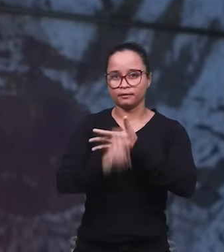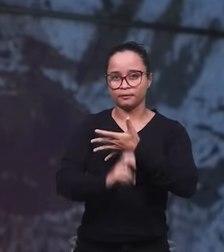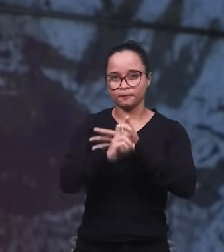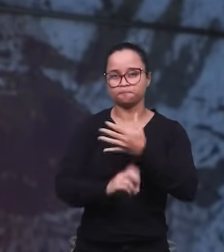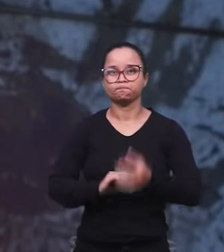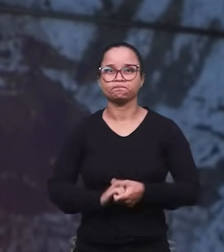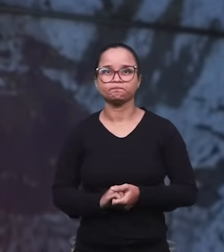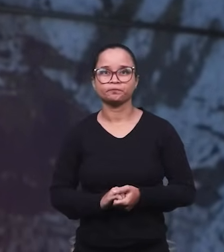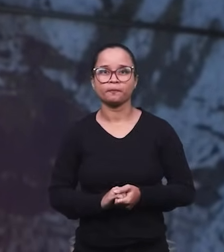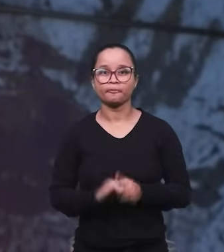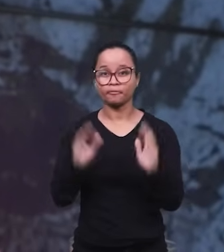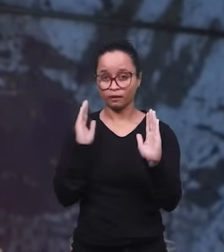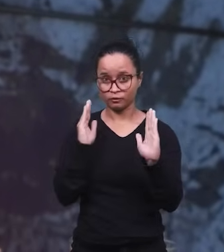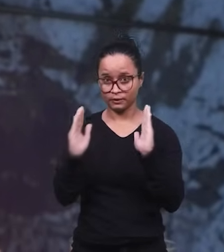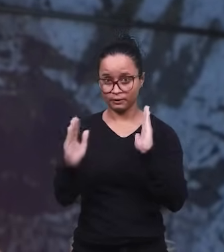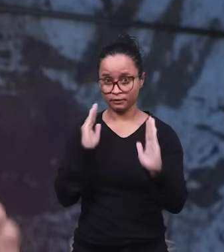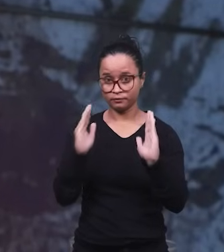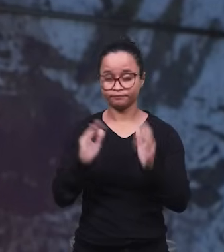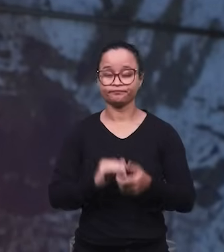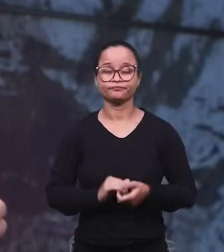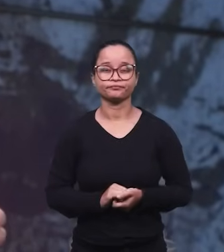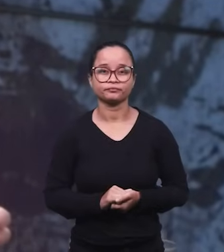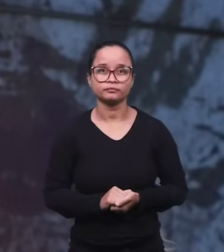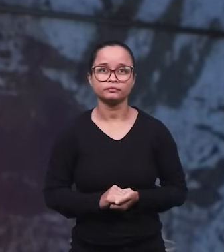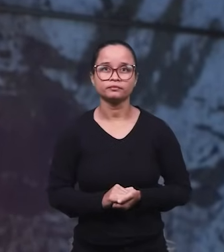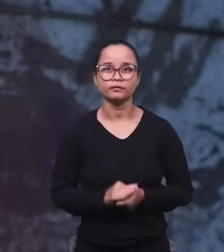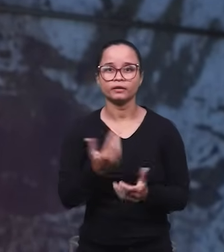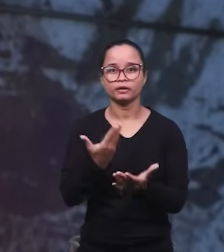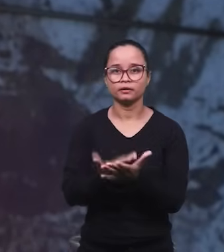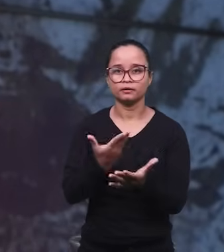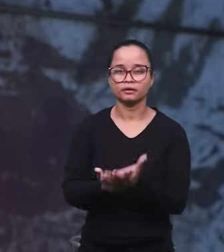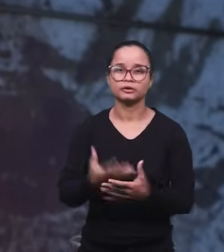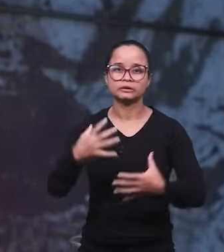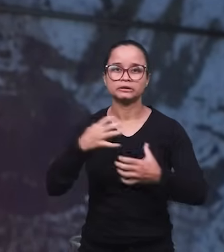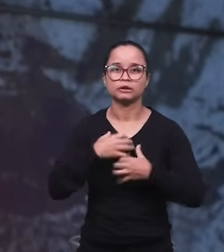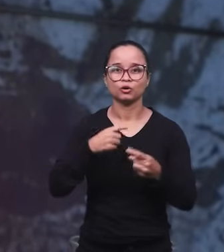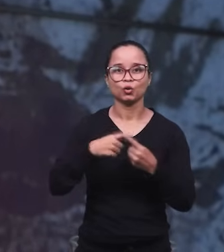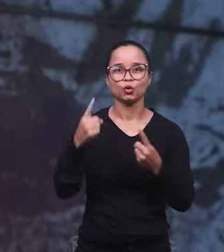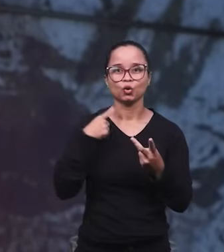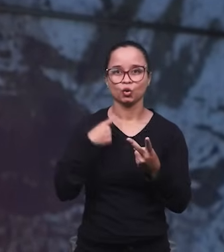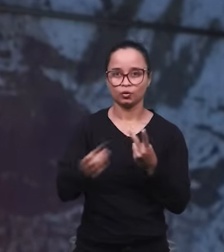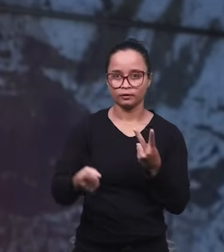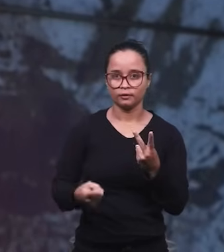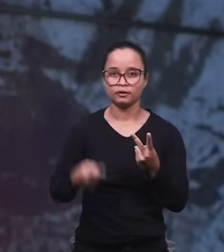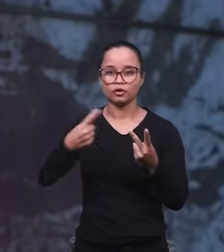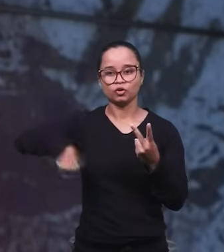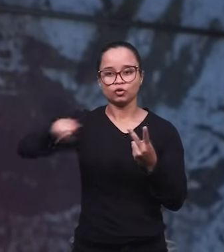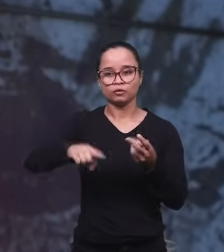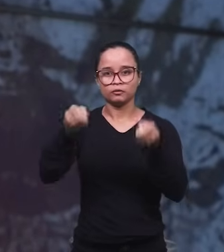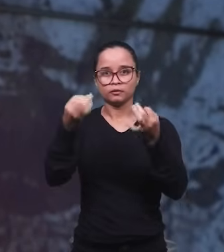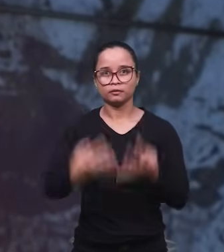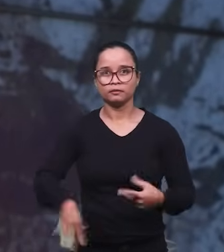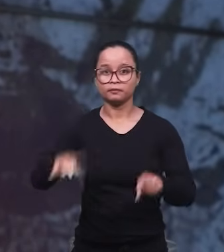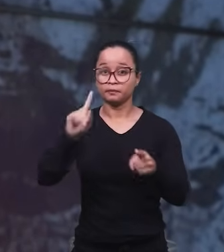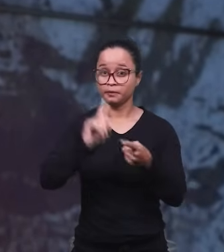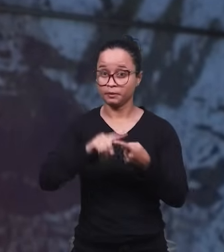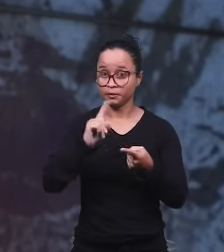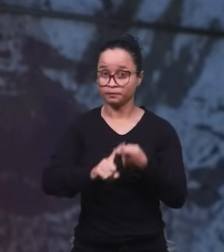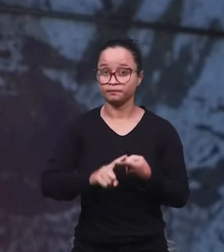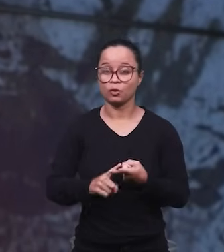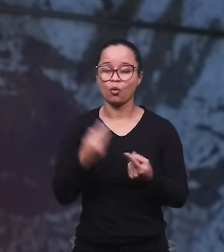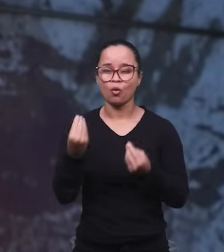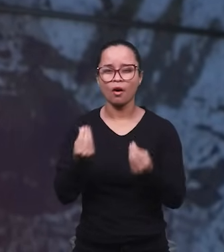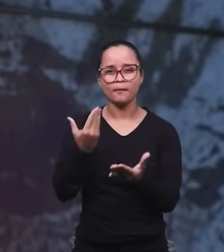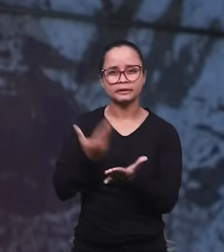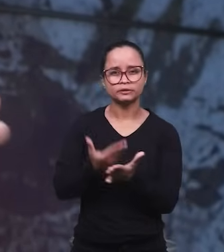medida, o tempo ele é estudado de duas formas, e nós vamos falar assim, primeiro como que